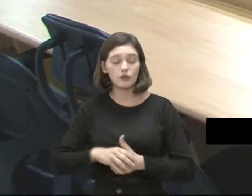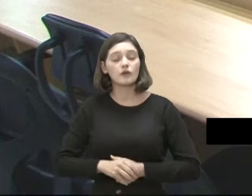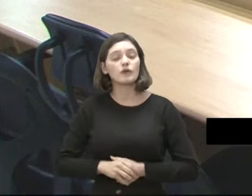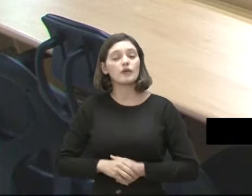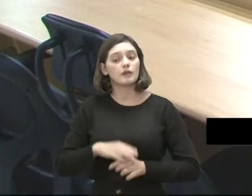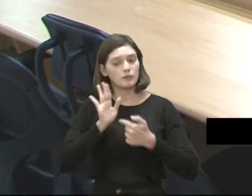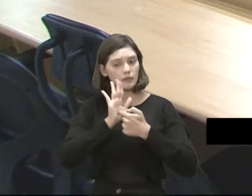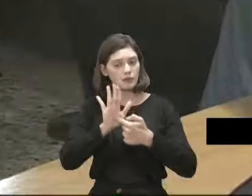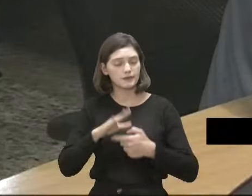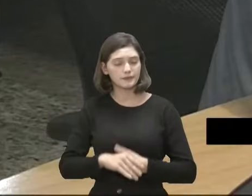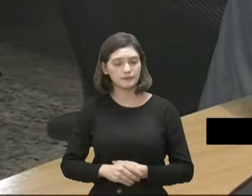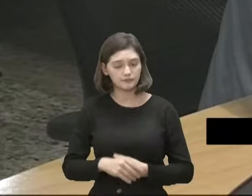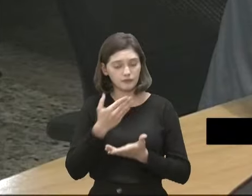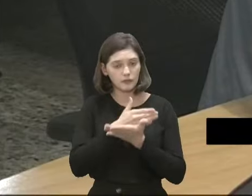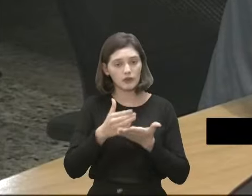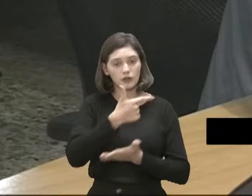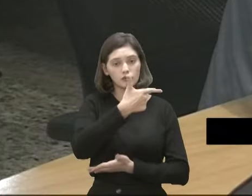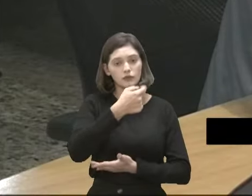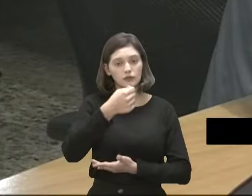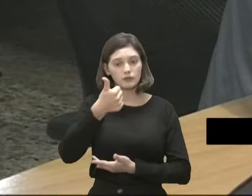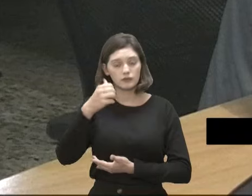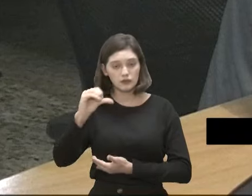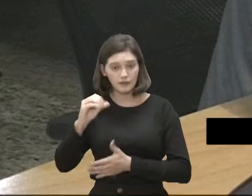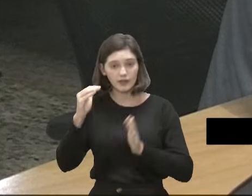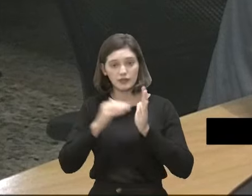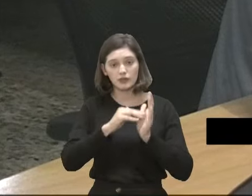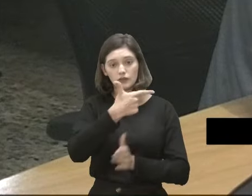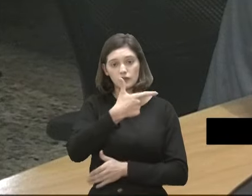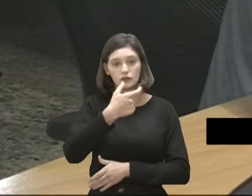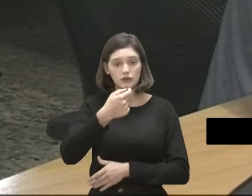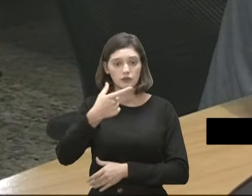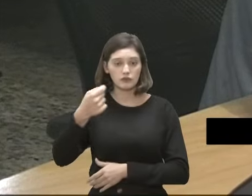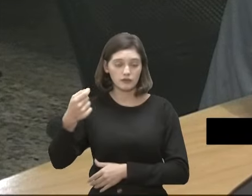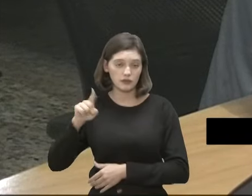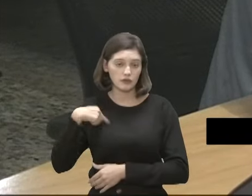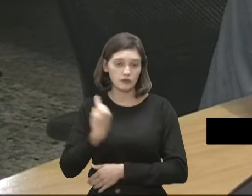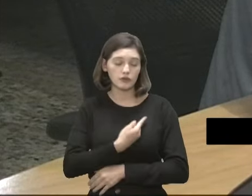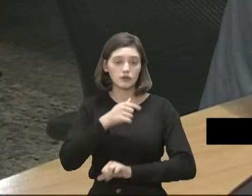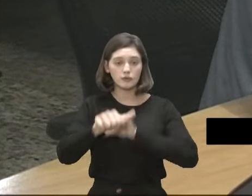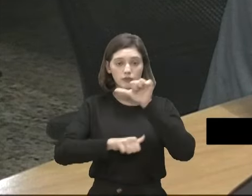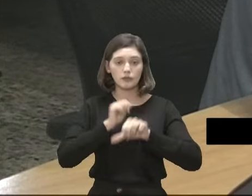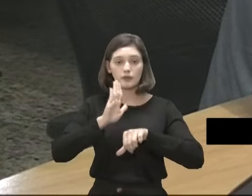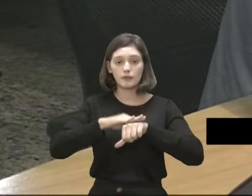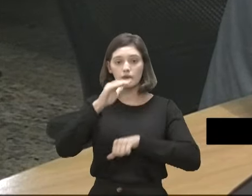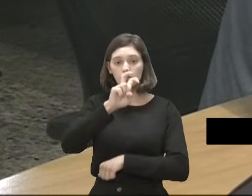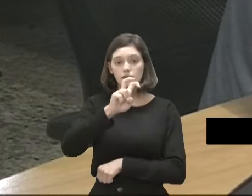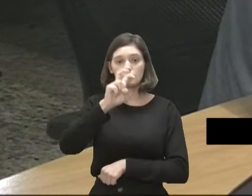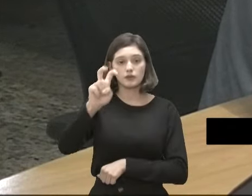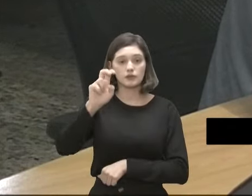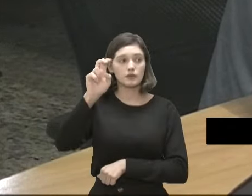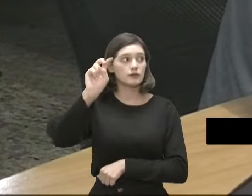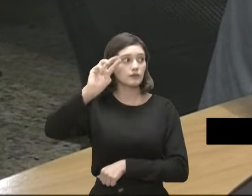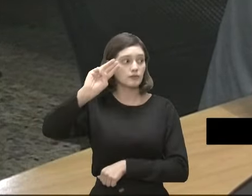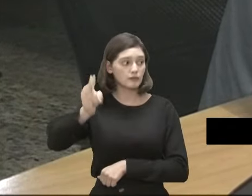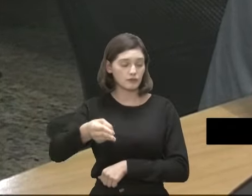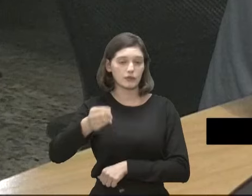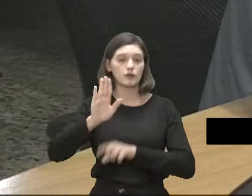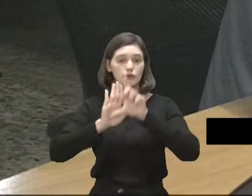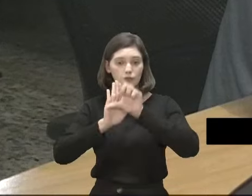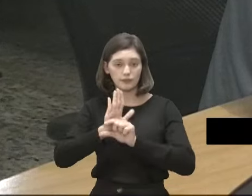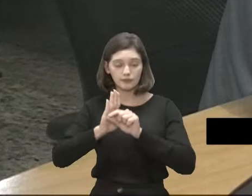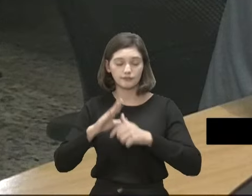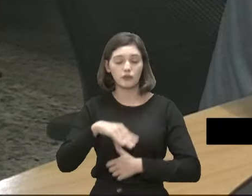né, que a partir de 2019 para 2020, a gente descapitalizou em torno de 55 milhões em apenas um